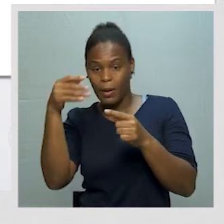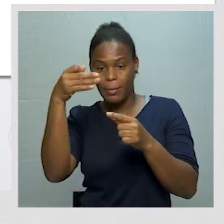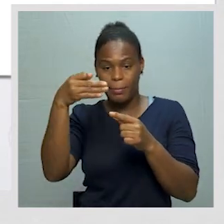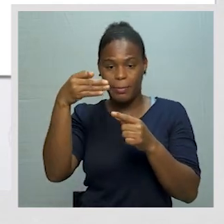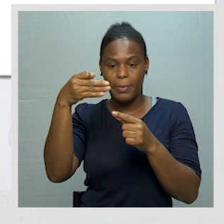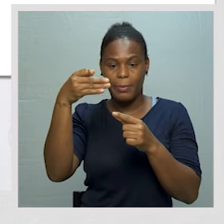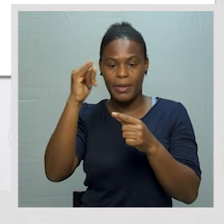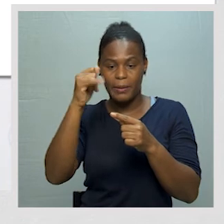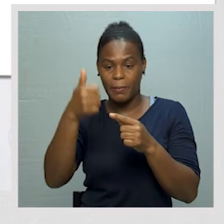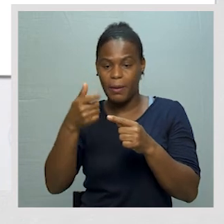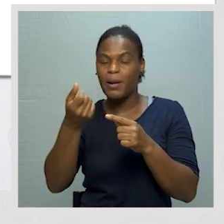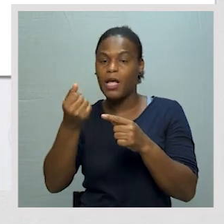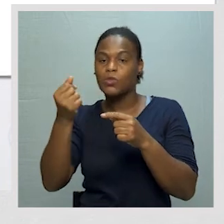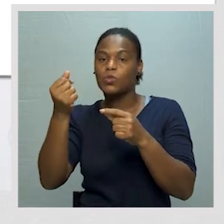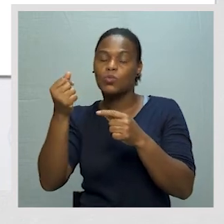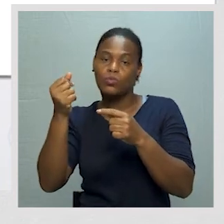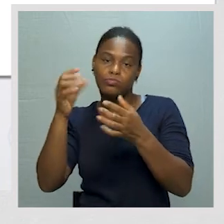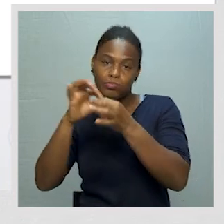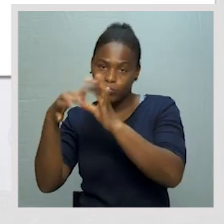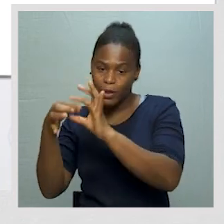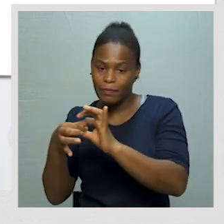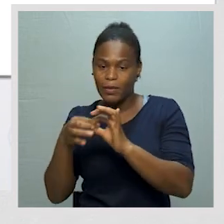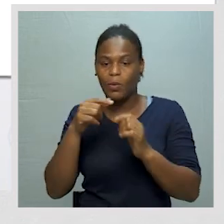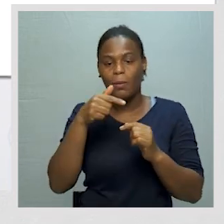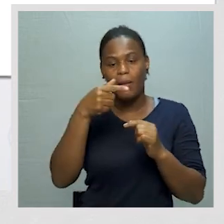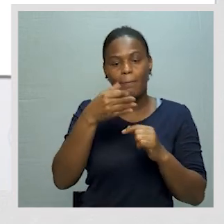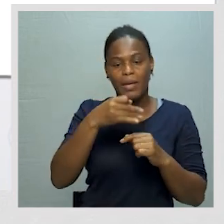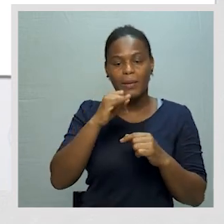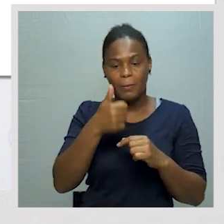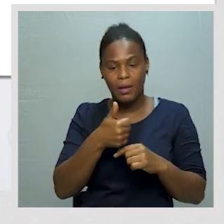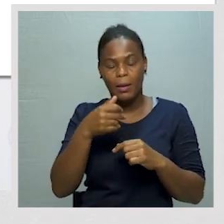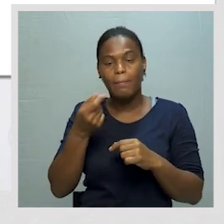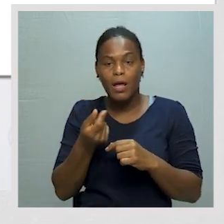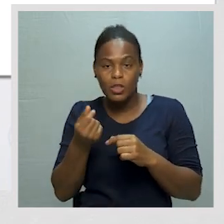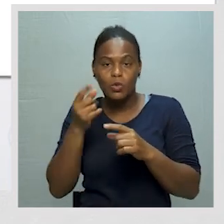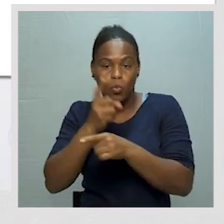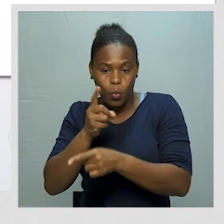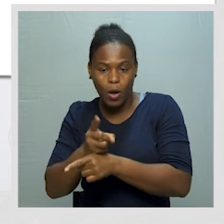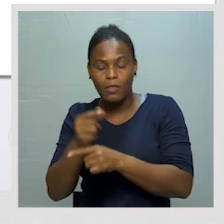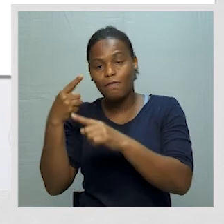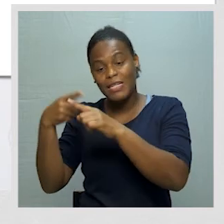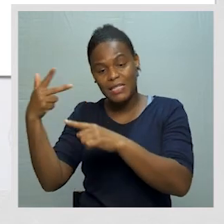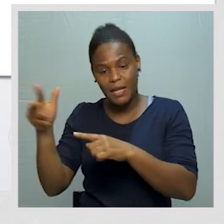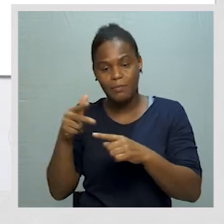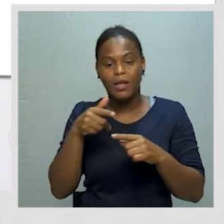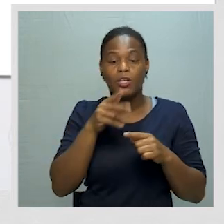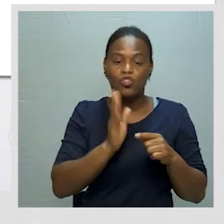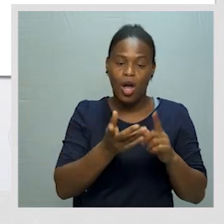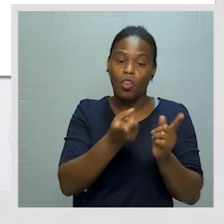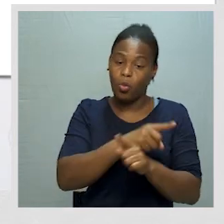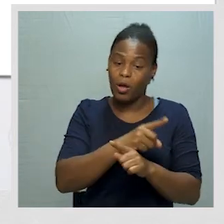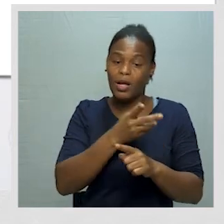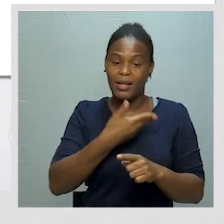preços correntes vezes 100. Vamos substituir os dados. Portanto, o deflator nós já temos, vamos substituir.